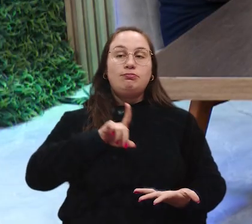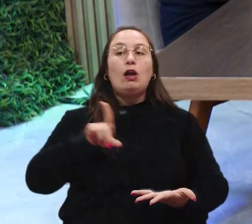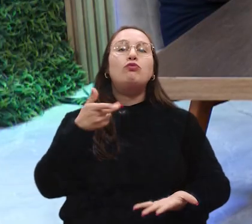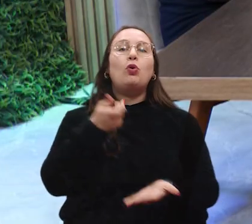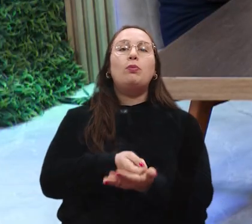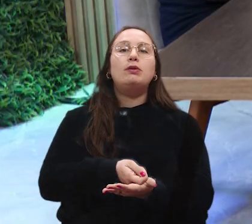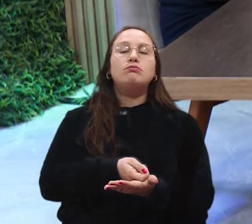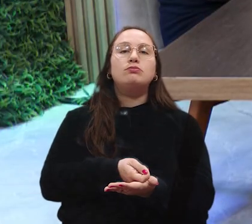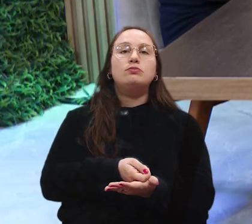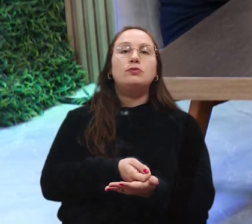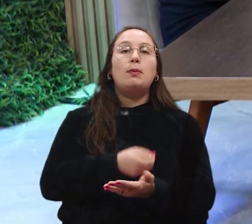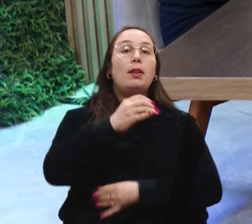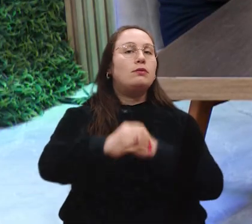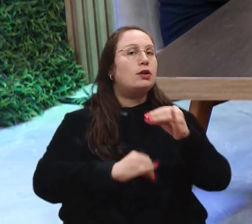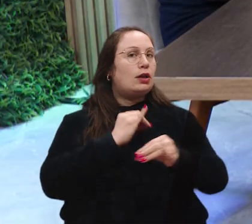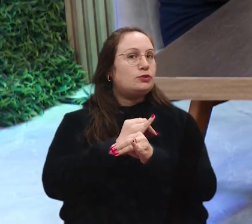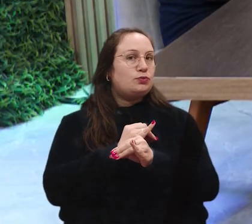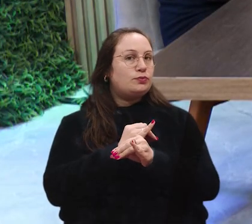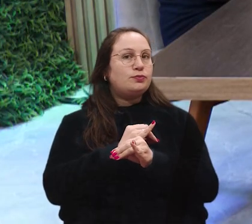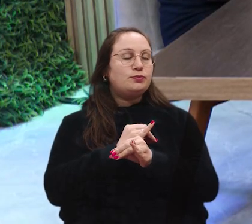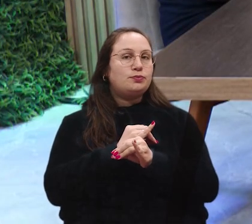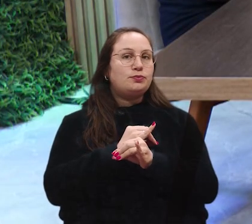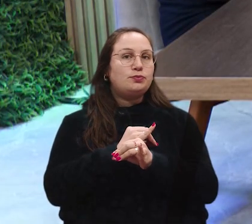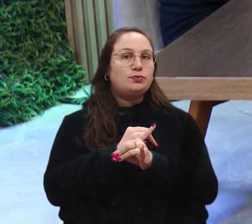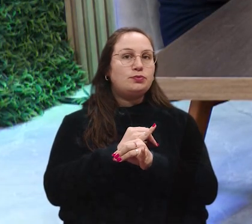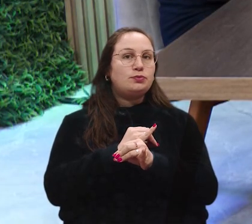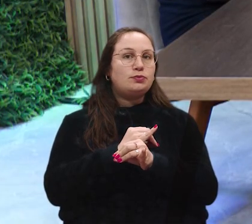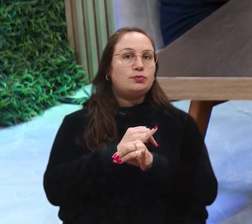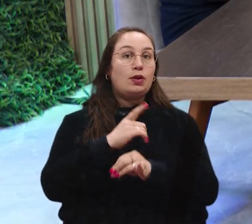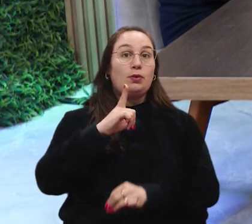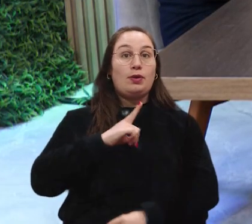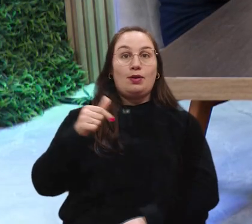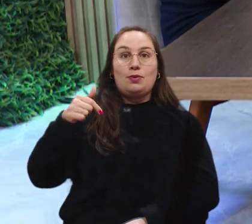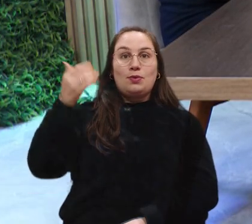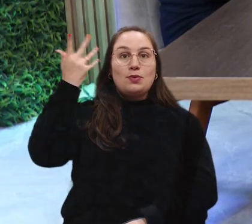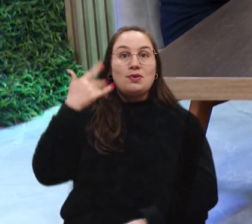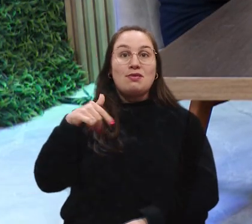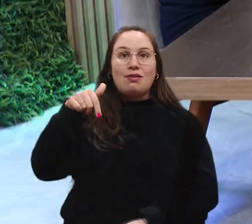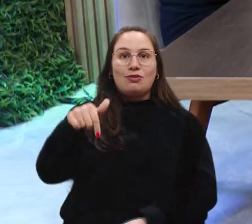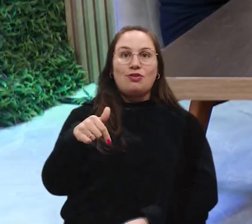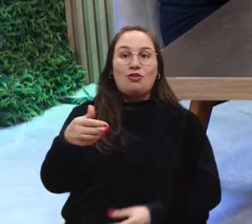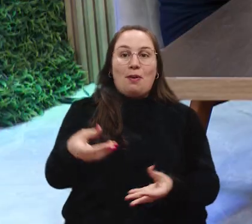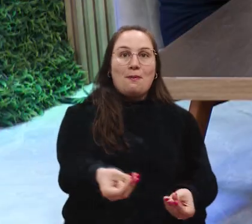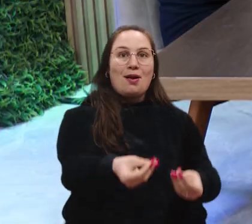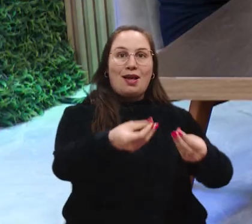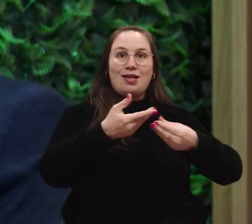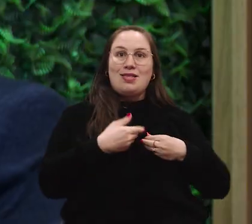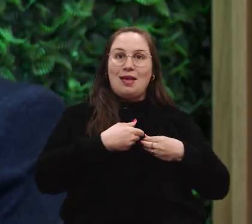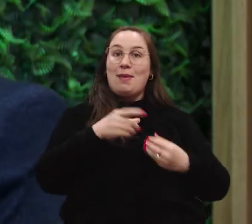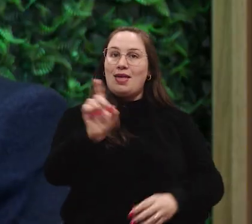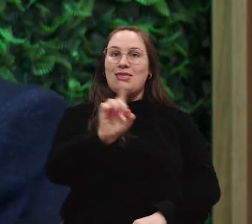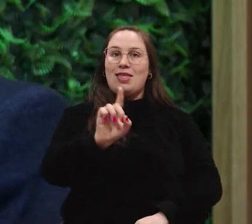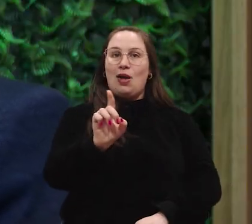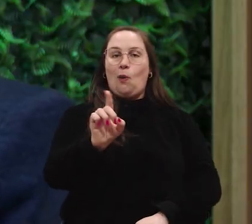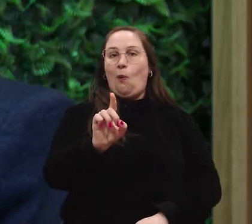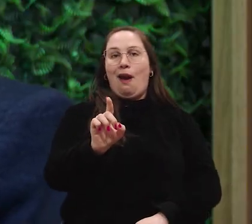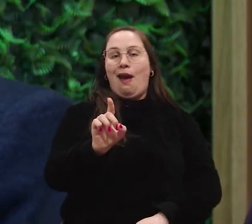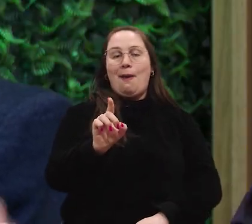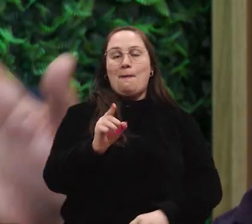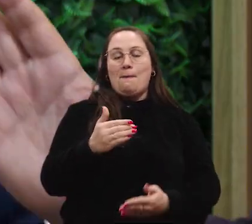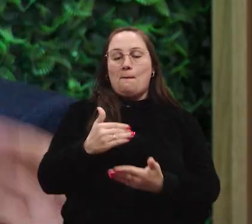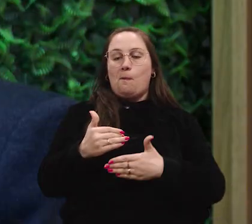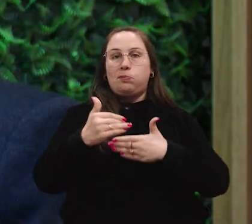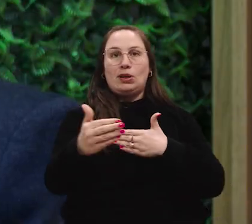Eu vou comprar pela internet, tá? Eu tenho 7 dias do recebimento, não é da compra, porque se demorar a